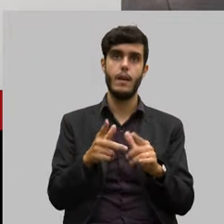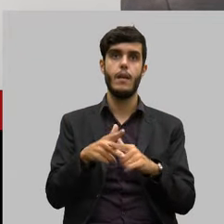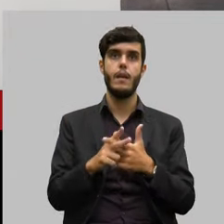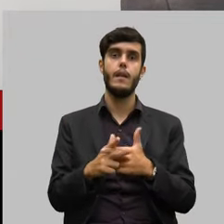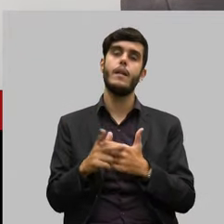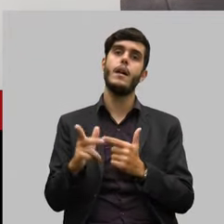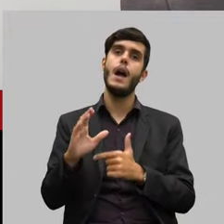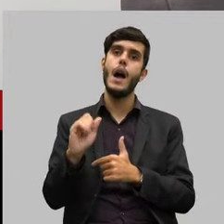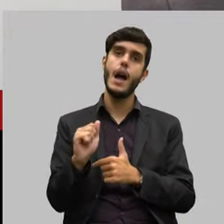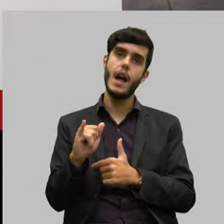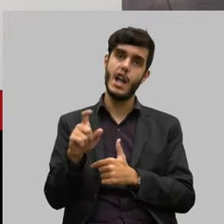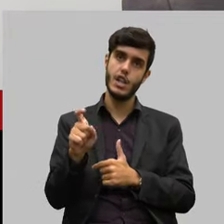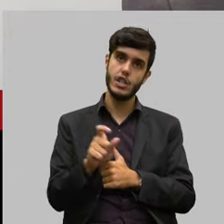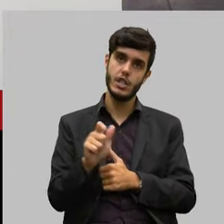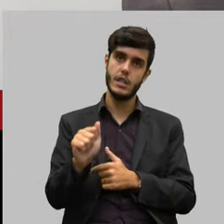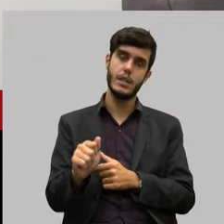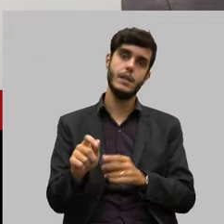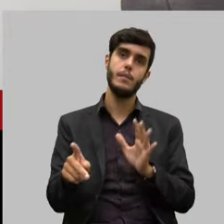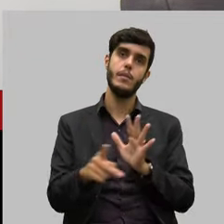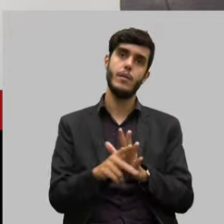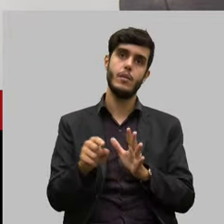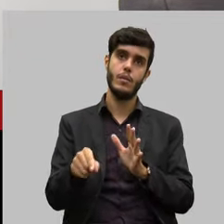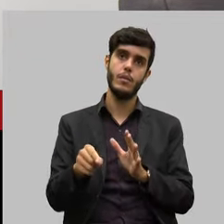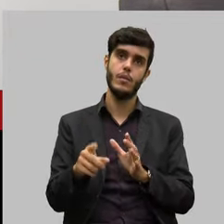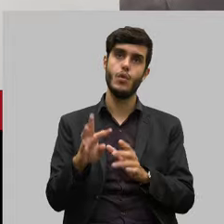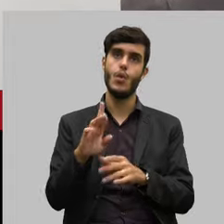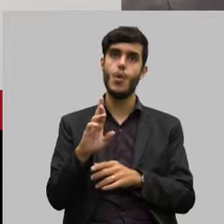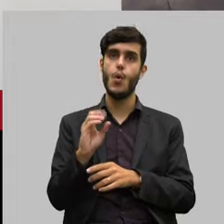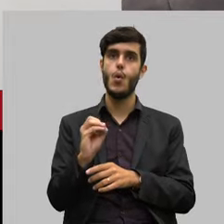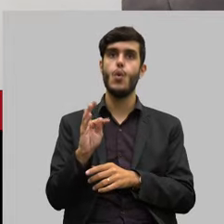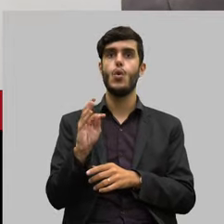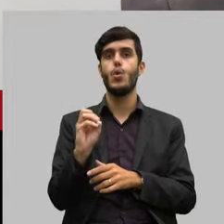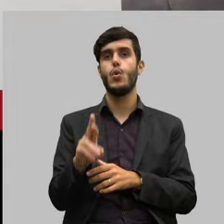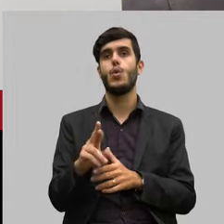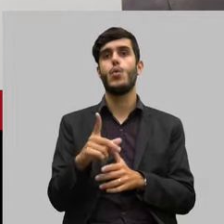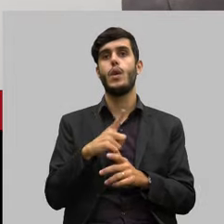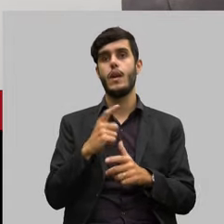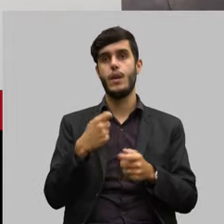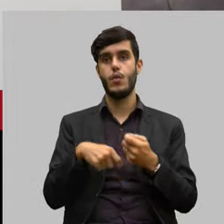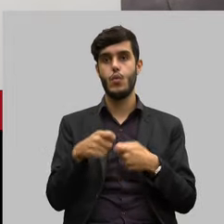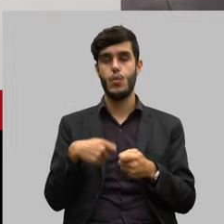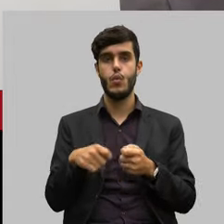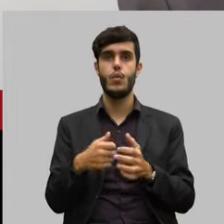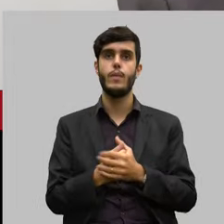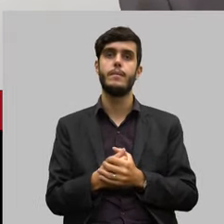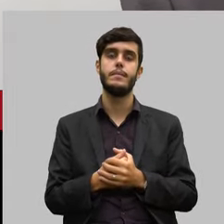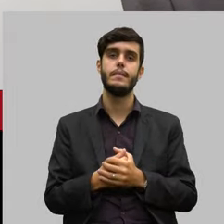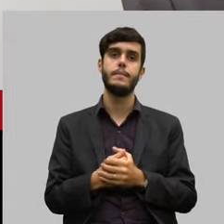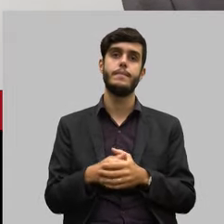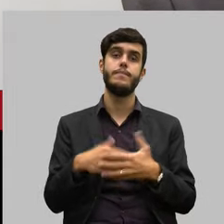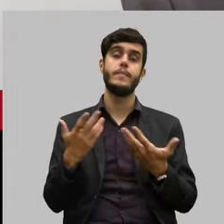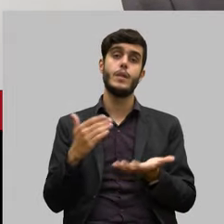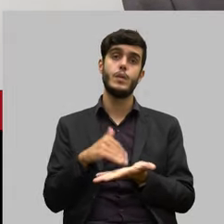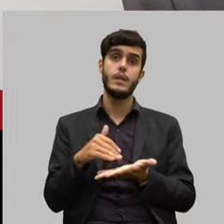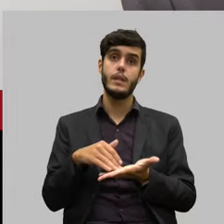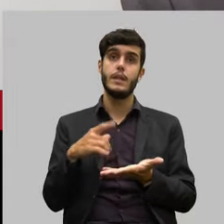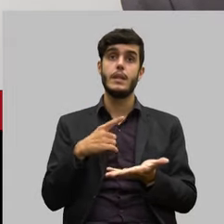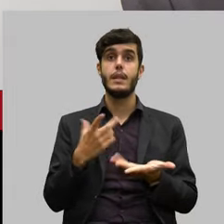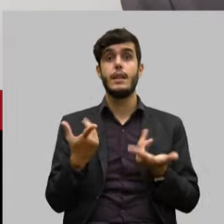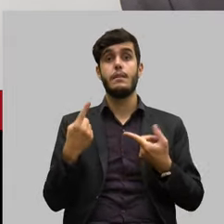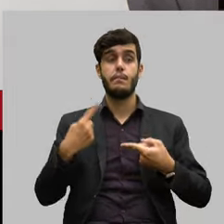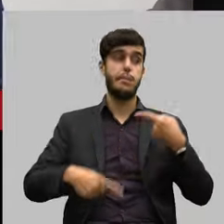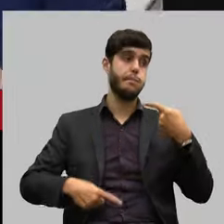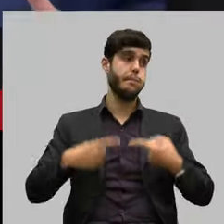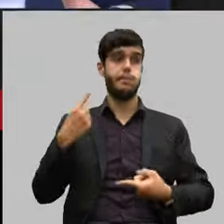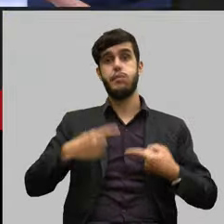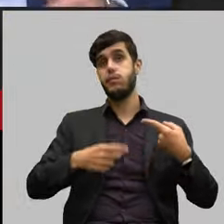Caixa exclusivamente do motor como uma economia e aí secretário a gente tem uma guerra de narrativas